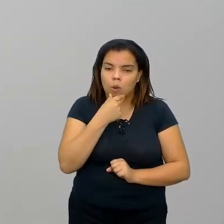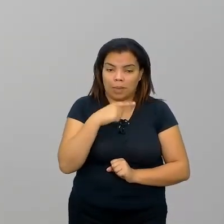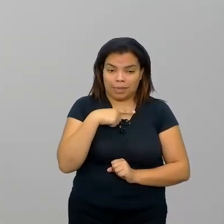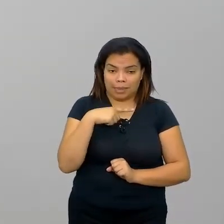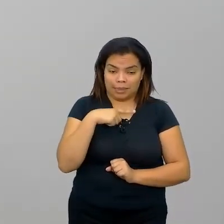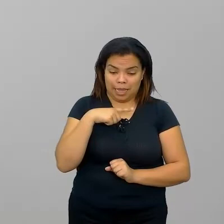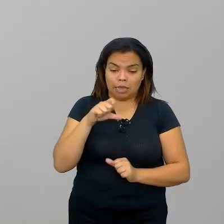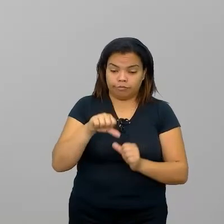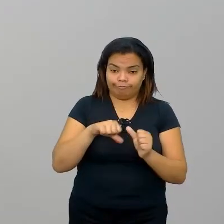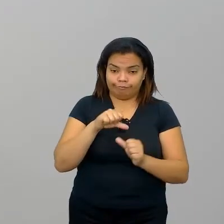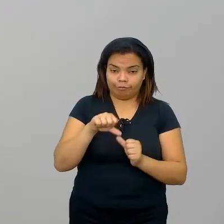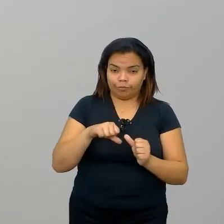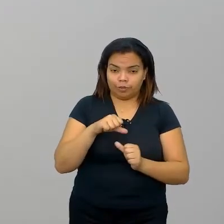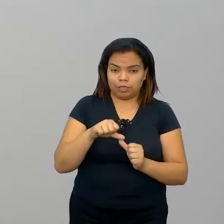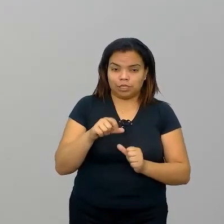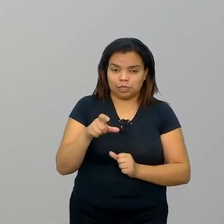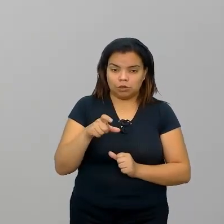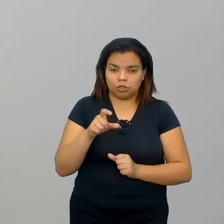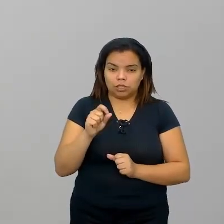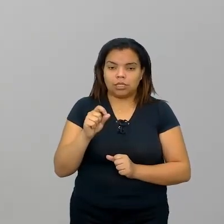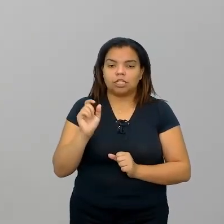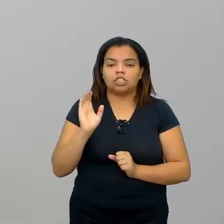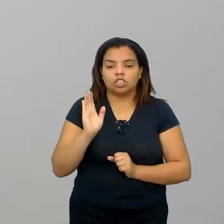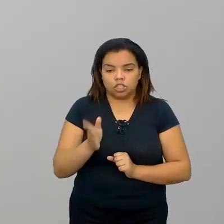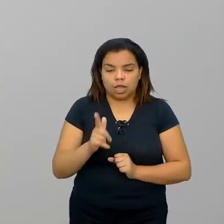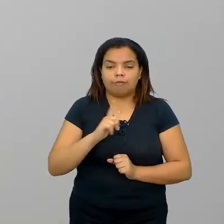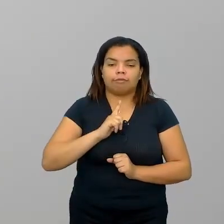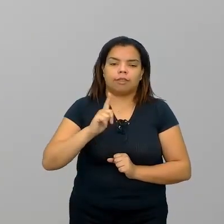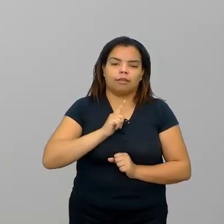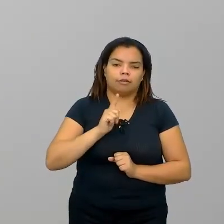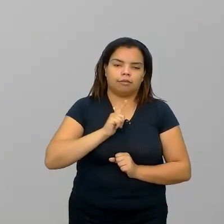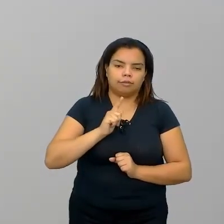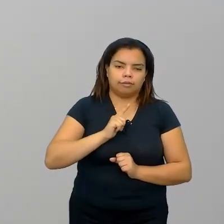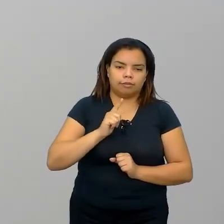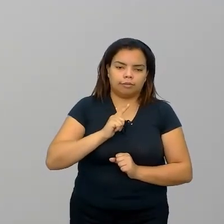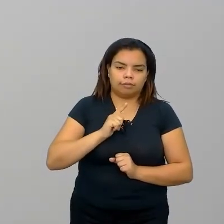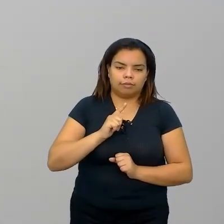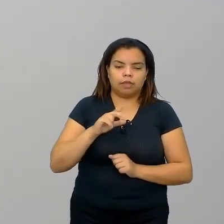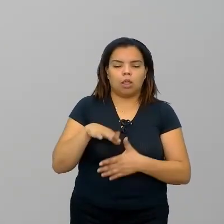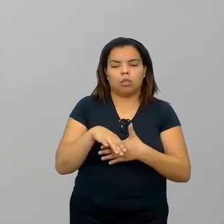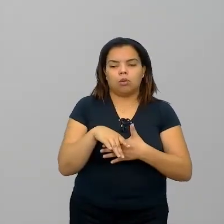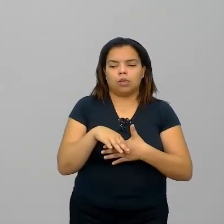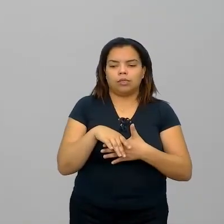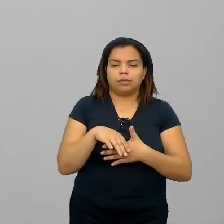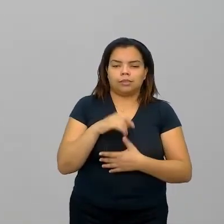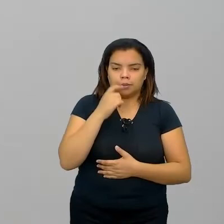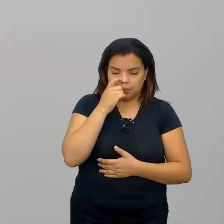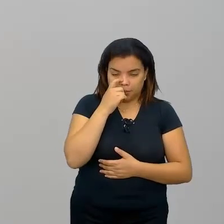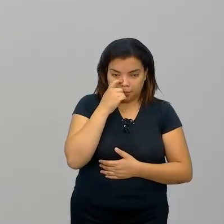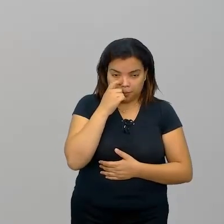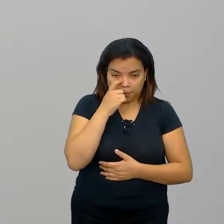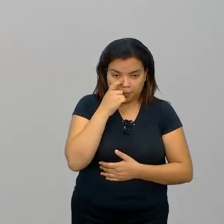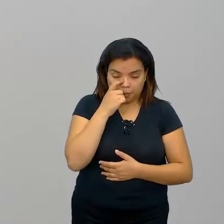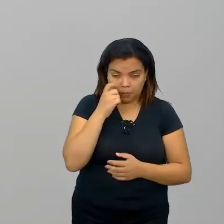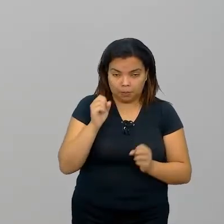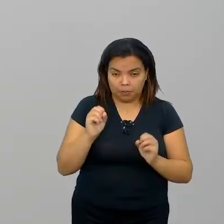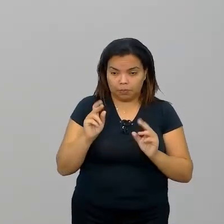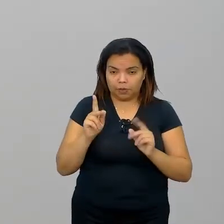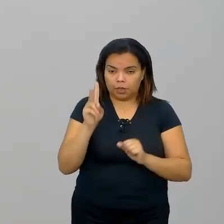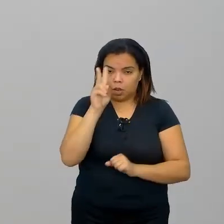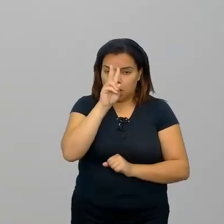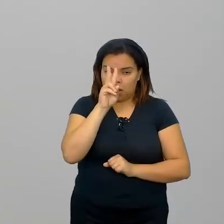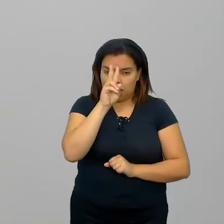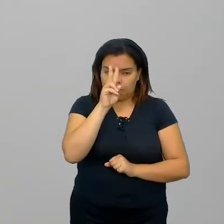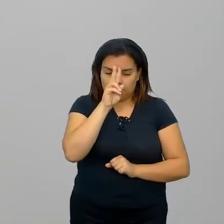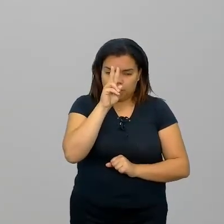mutado no seu cromossomo X, ele já apresenta a doença. Ok? Então, a gente aí relembrou um